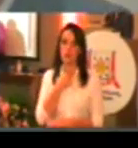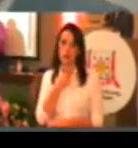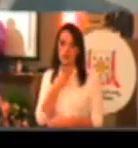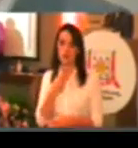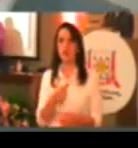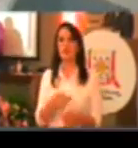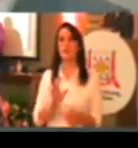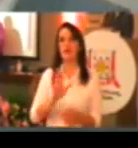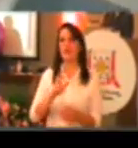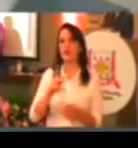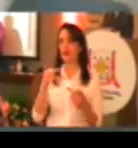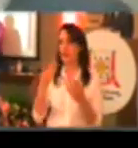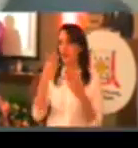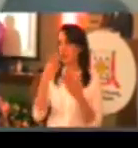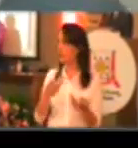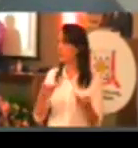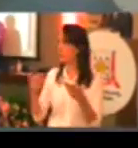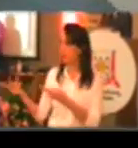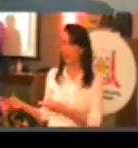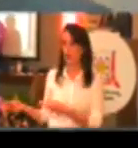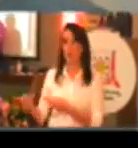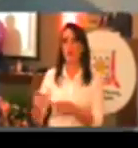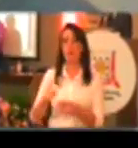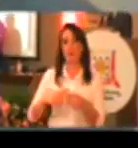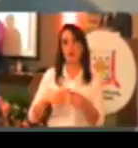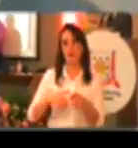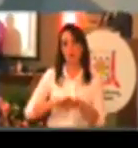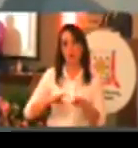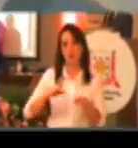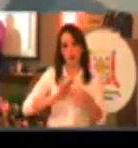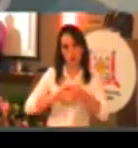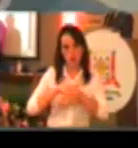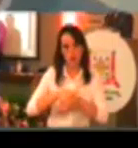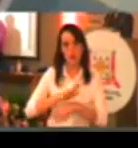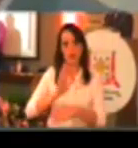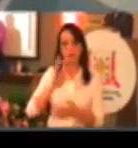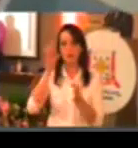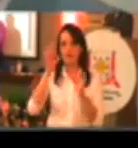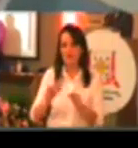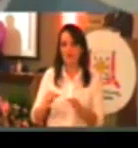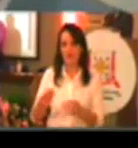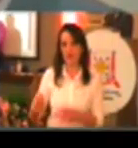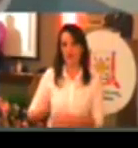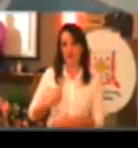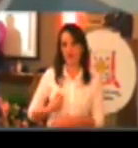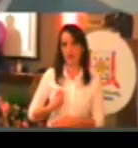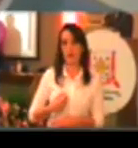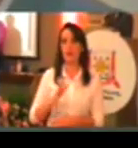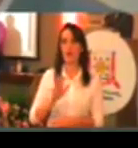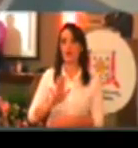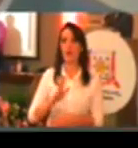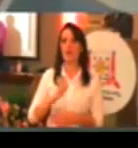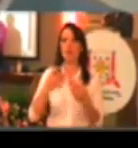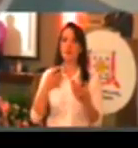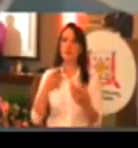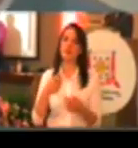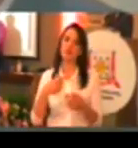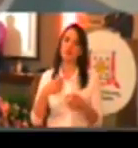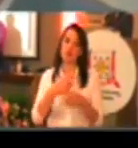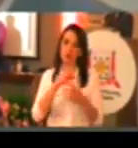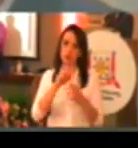fazer presente. Ele é representado por quem já estaria aqui nesta noite, tinha a presença confirmada, representa